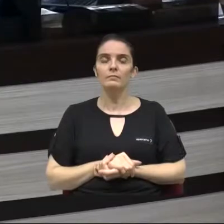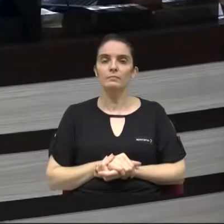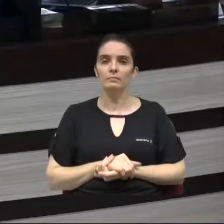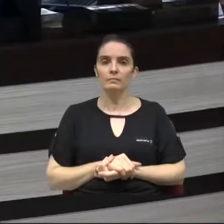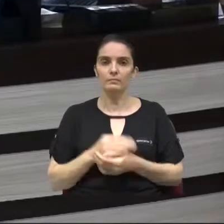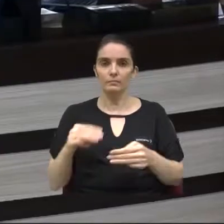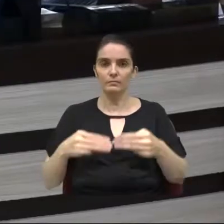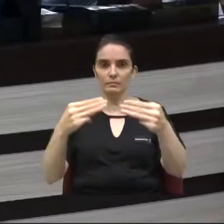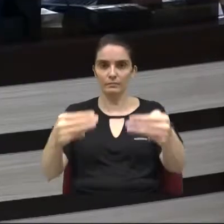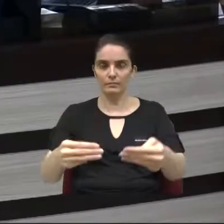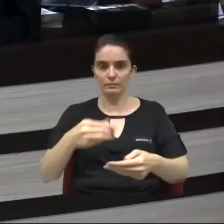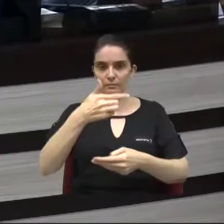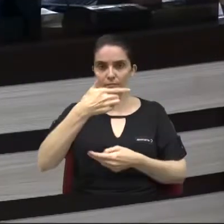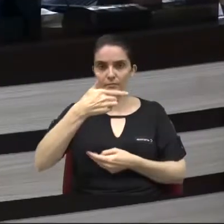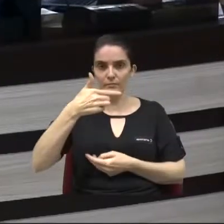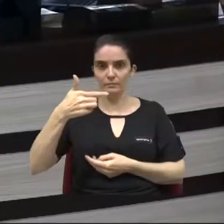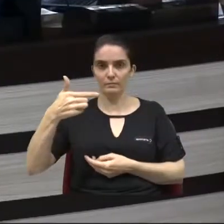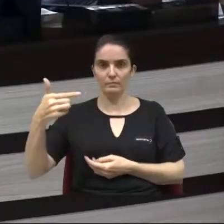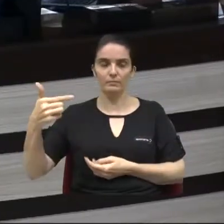Moção